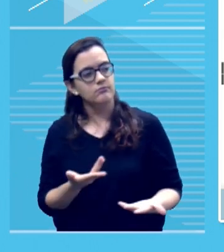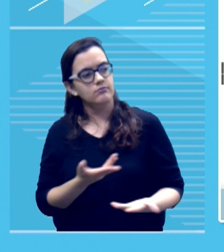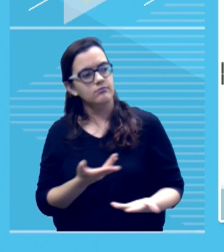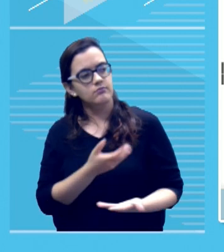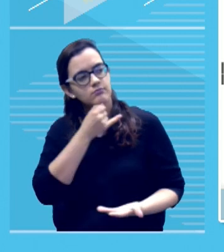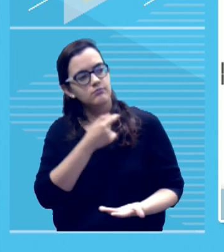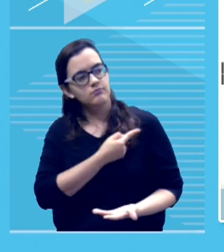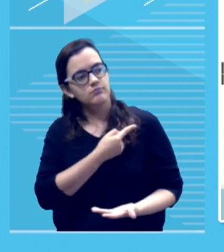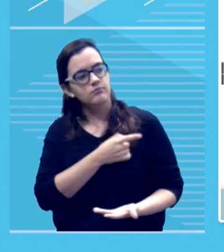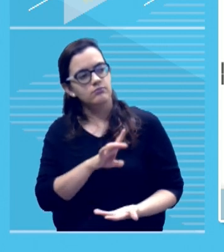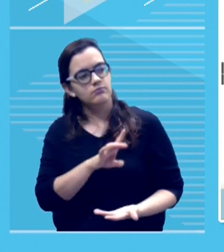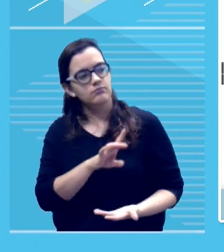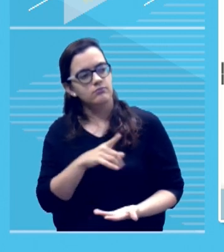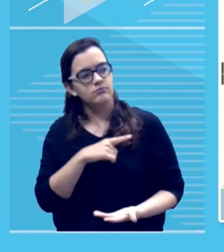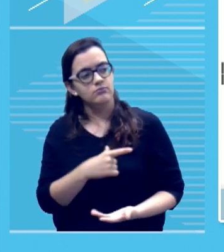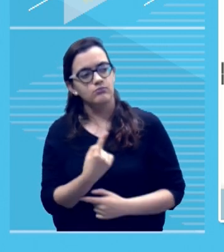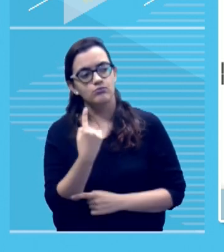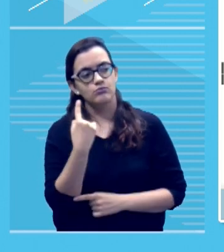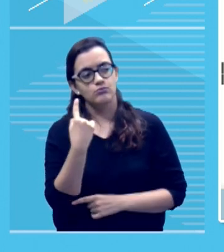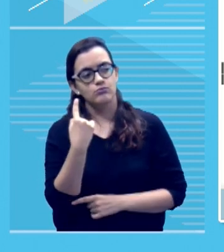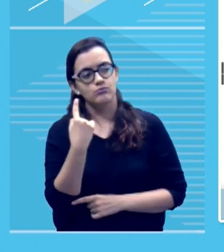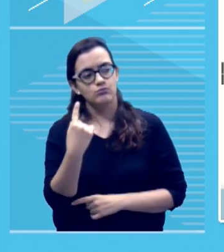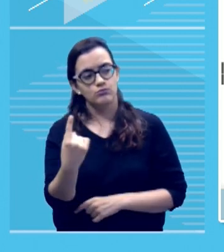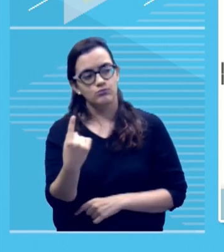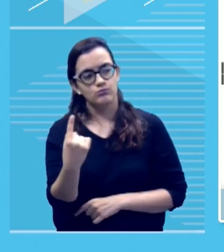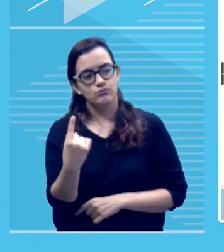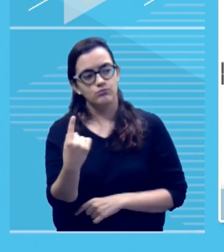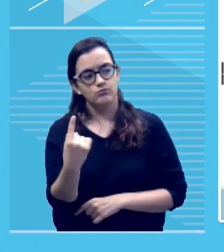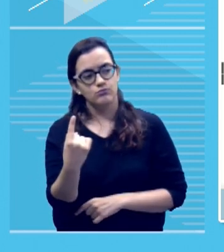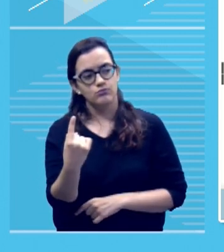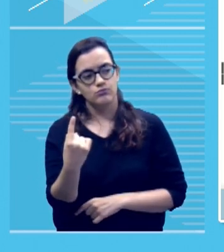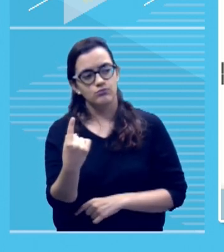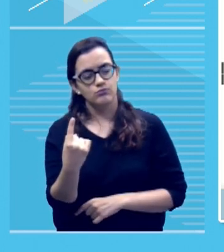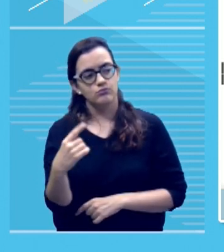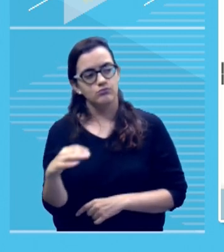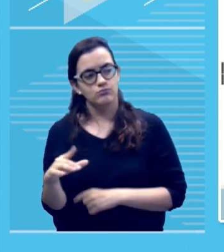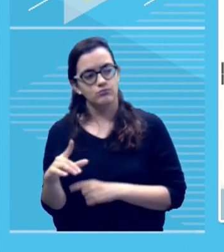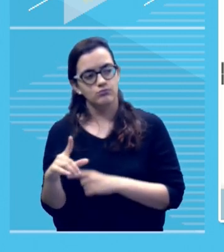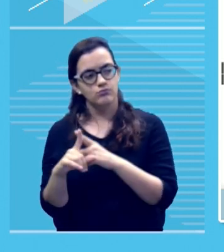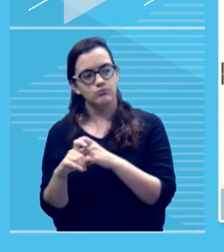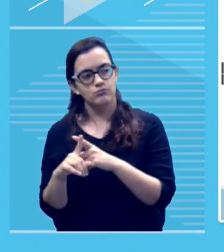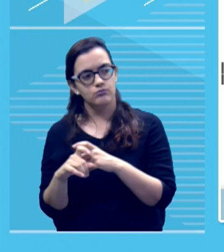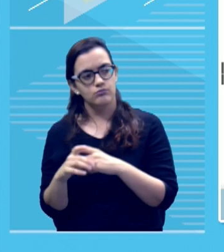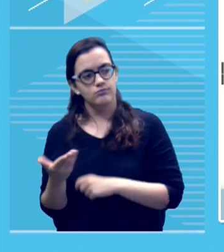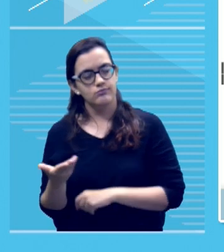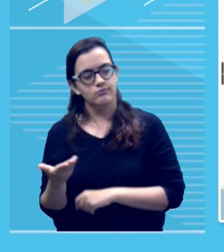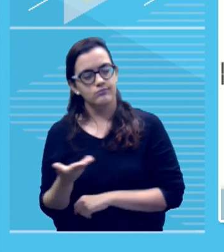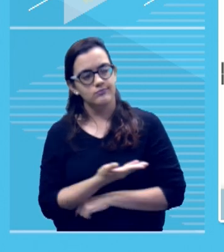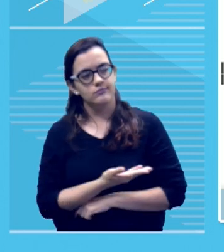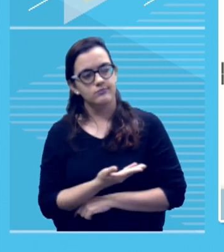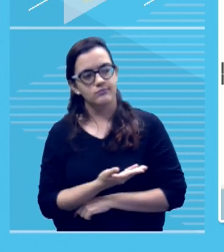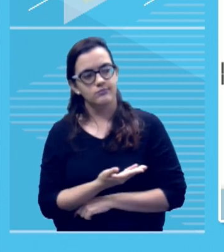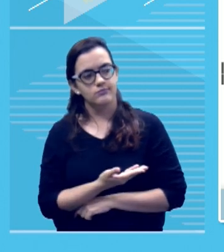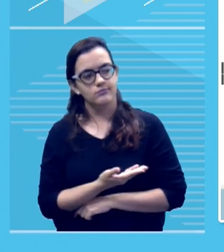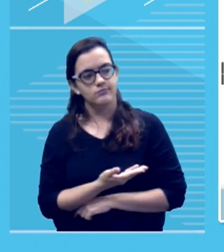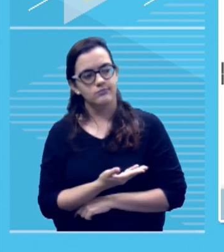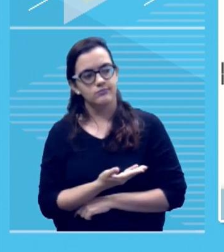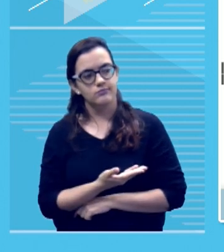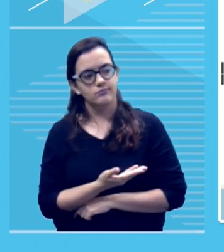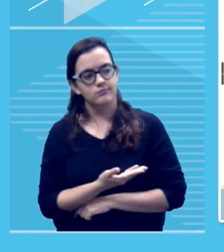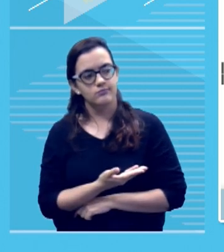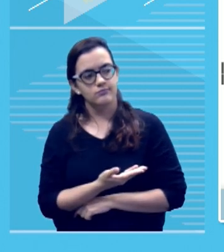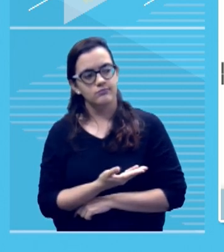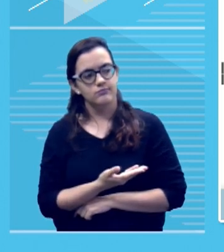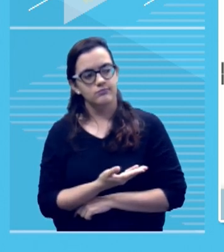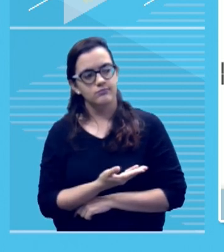assimétrico. Por isso que a resposta, ó, é a letra D. Agora, álcool. O que é álcool? Tá aqui, ó. Hidroxila